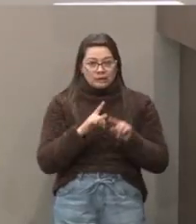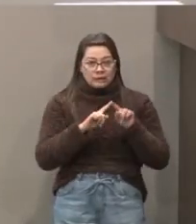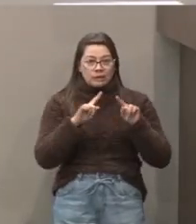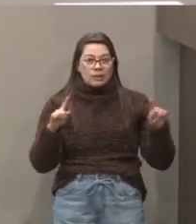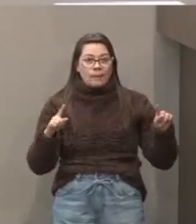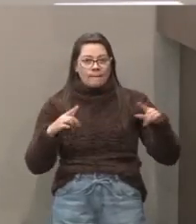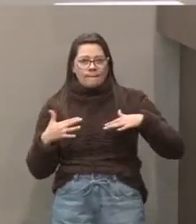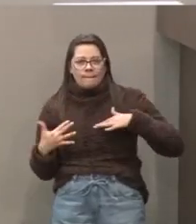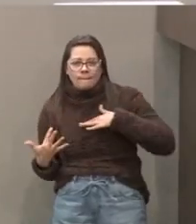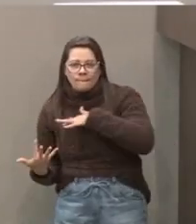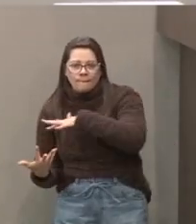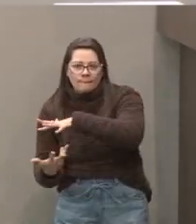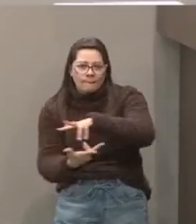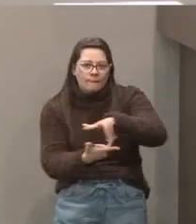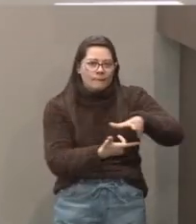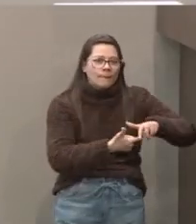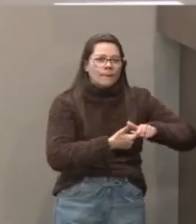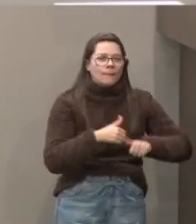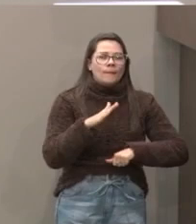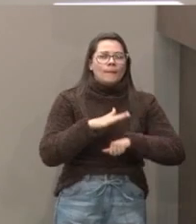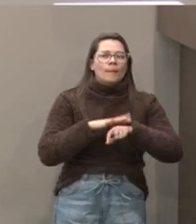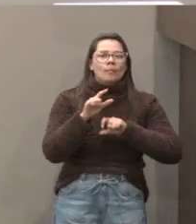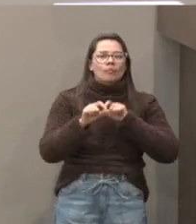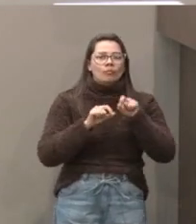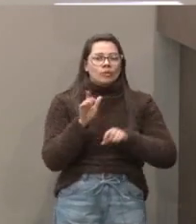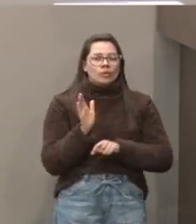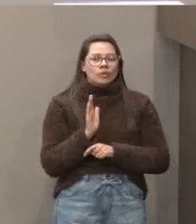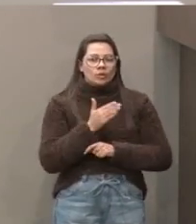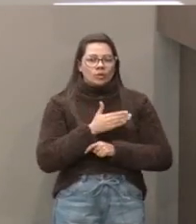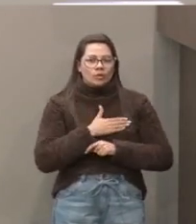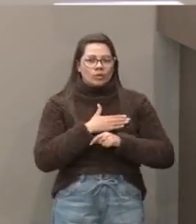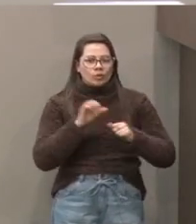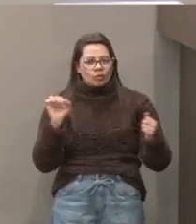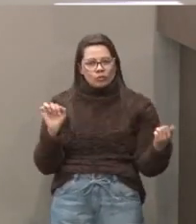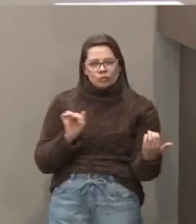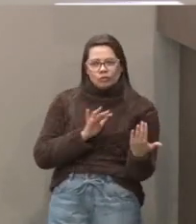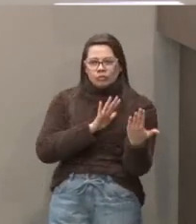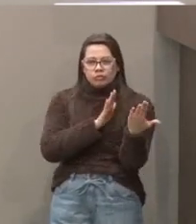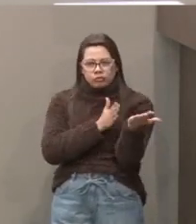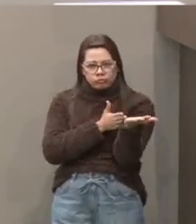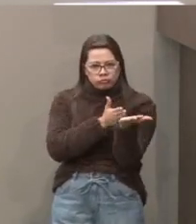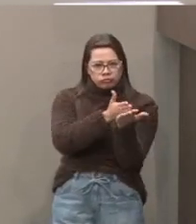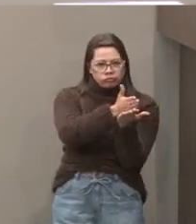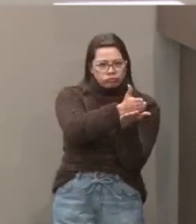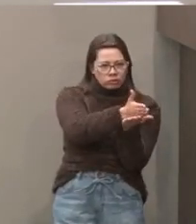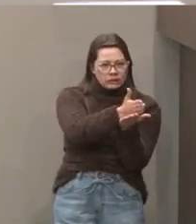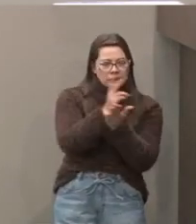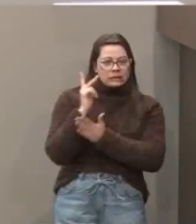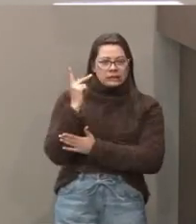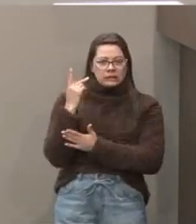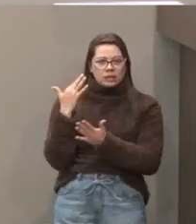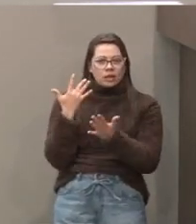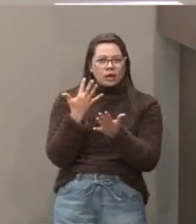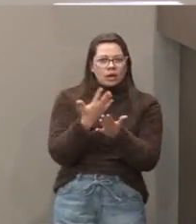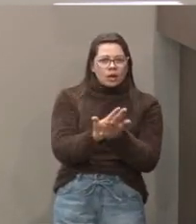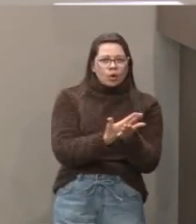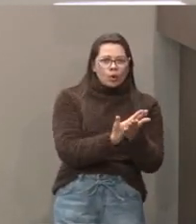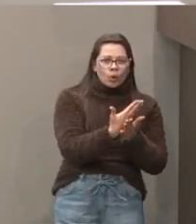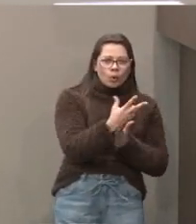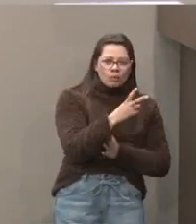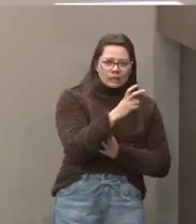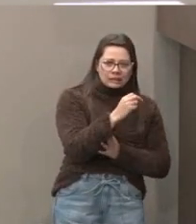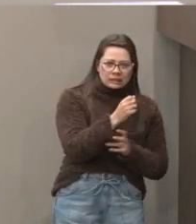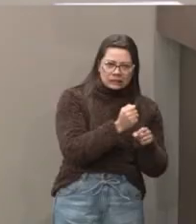mas mundialmente, além das nossas fronteiras. E essa história, ela começa há 50